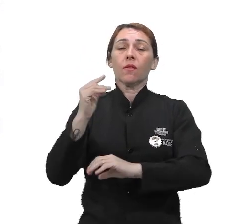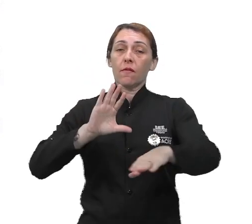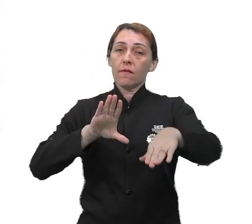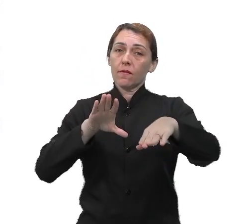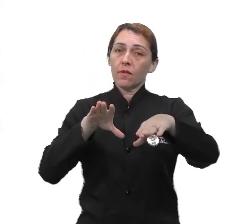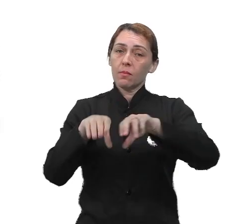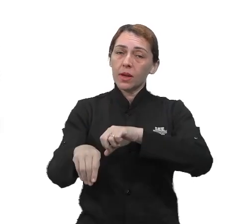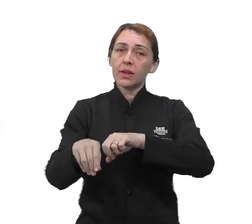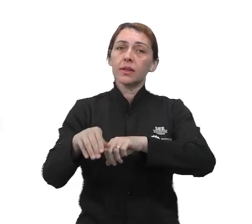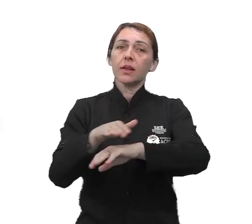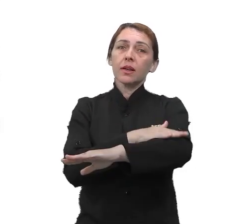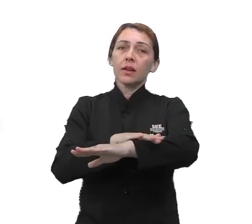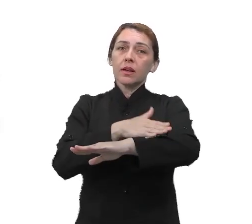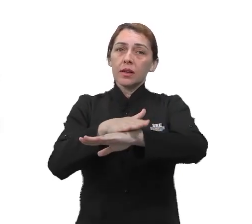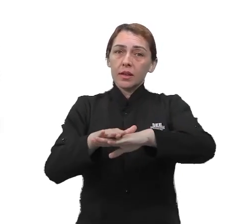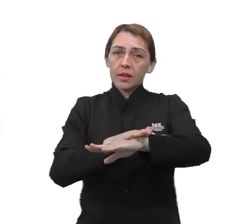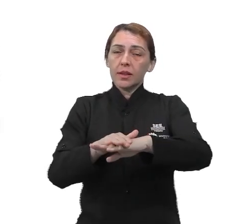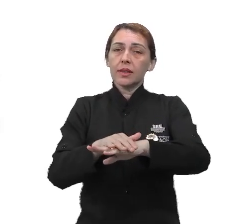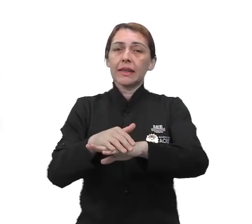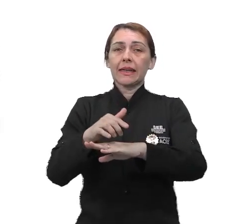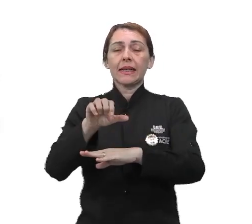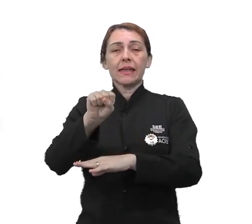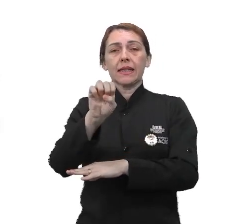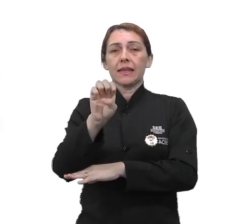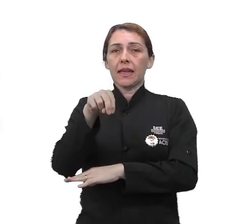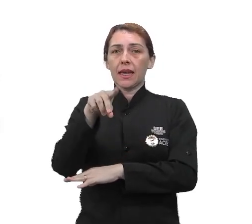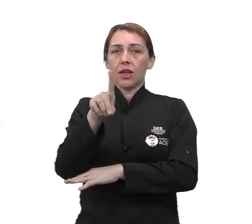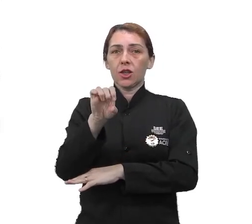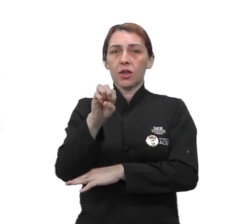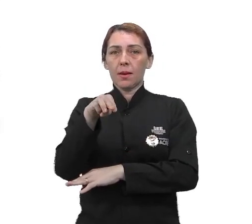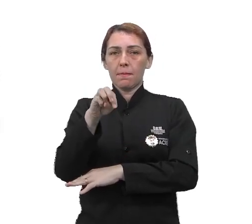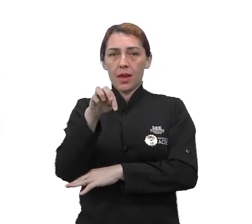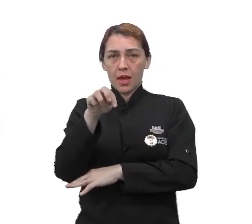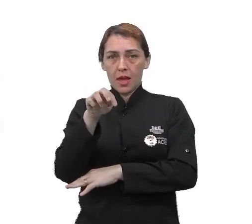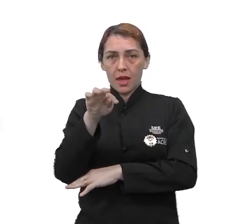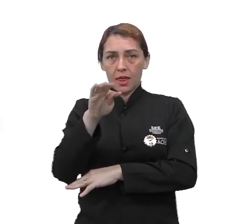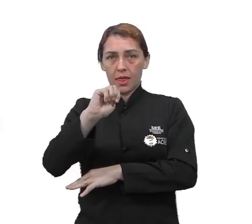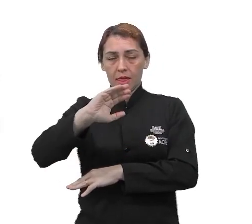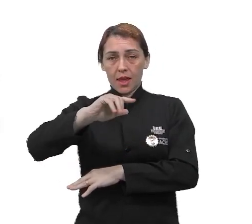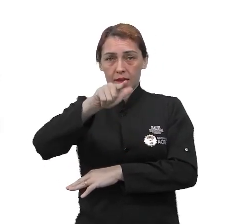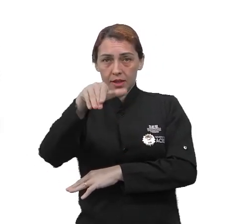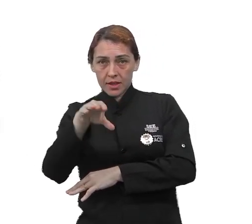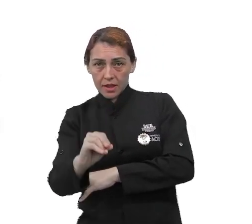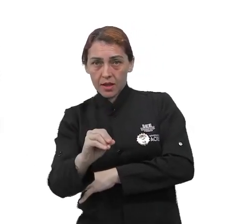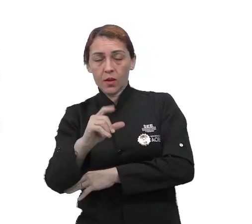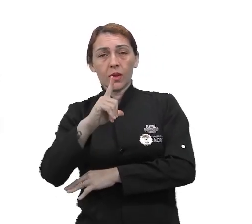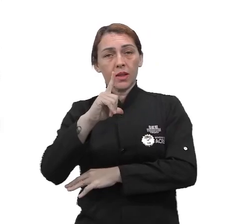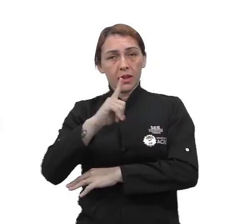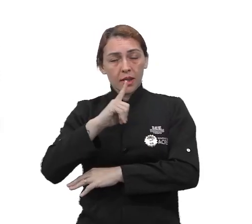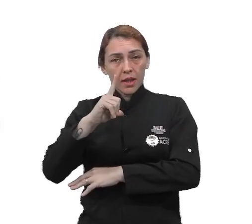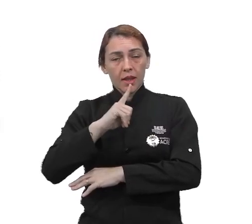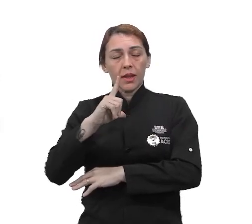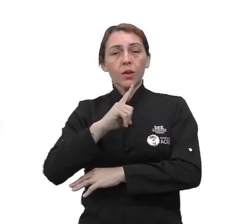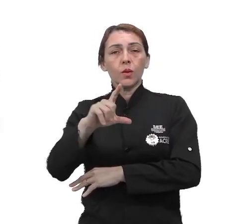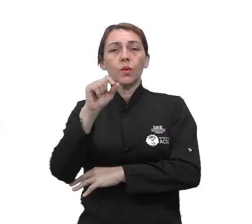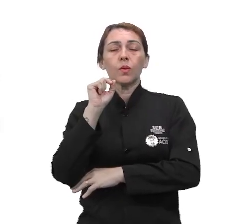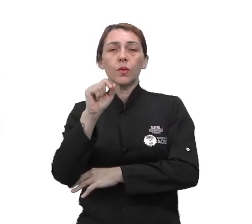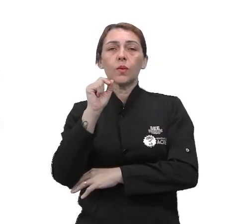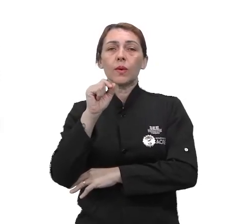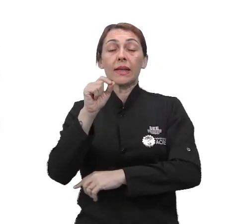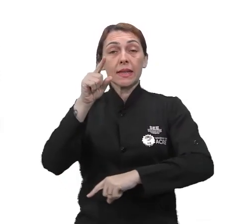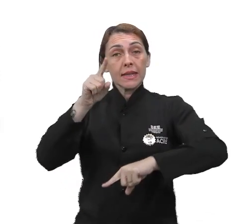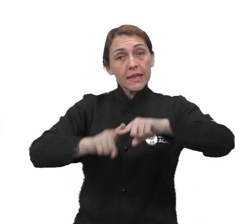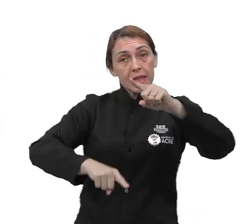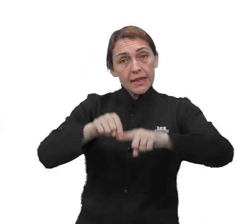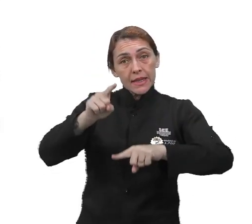sua grande maioria, é de sedimentação, ou seja, ela recebe ali esses nutrientes, esses